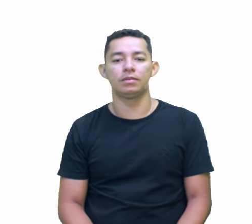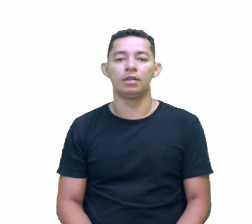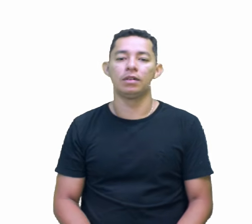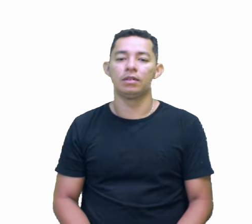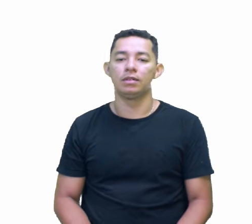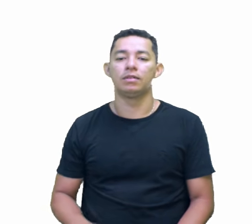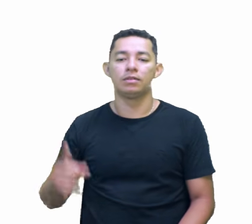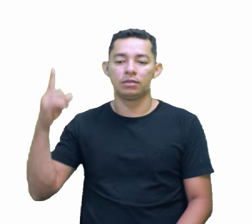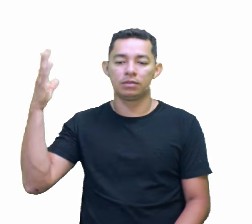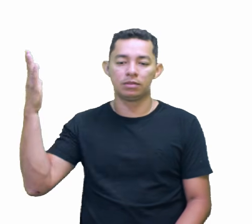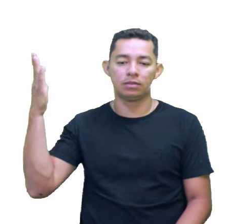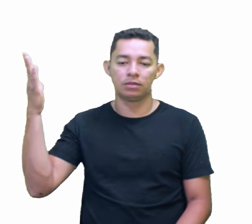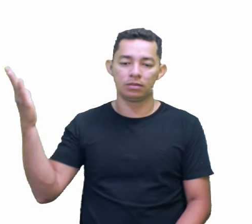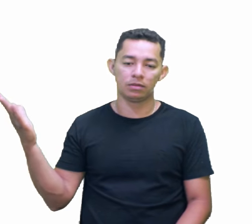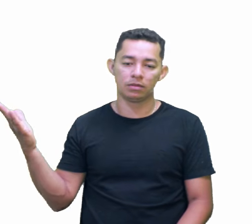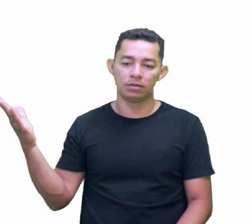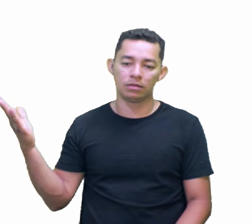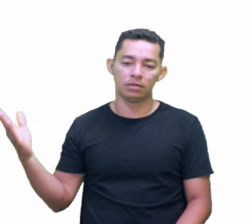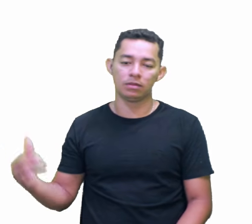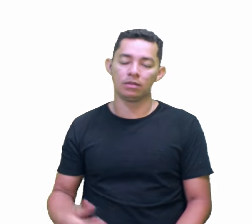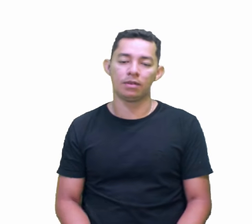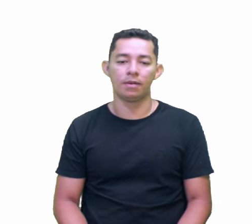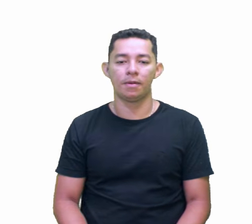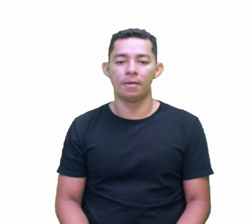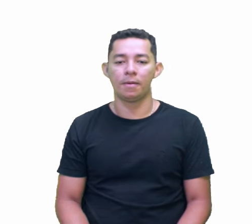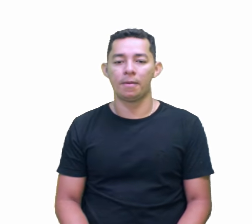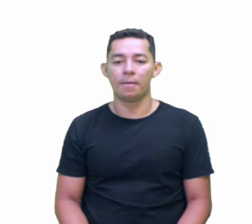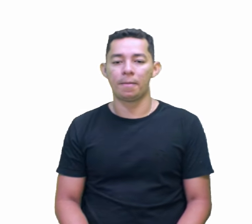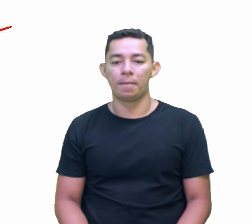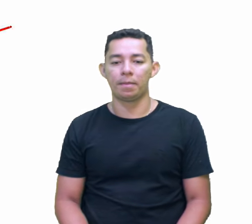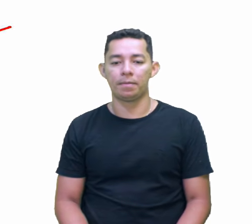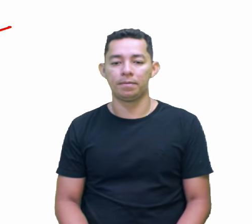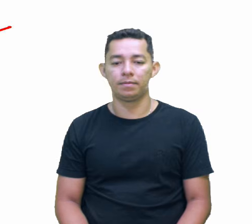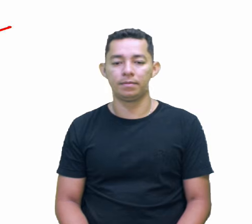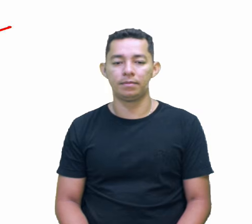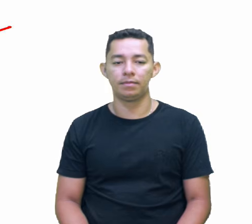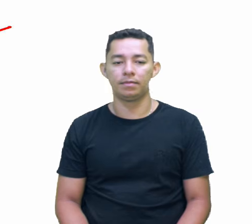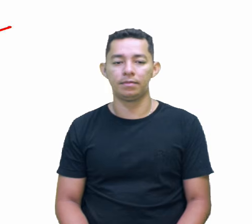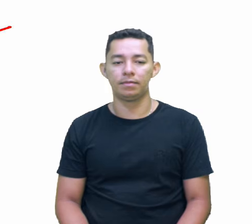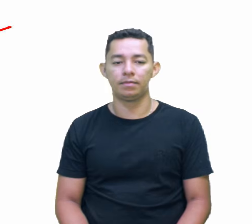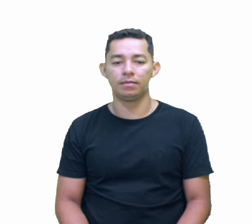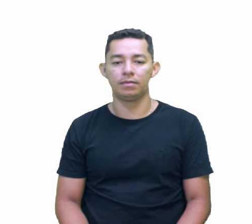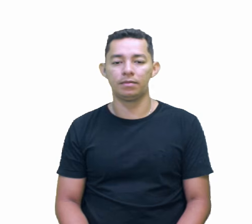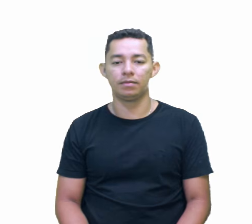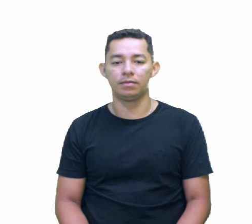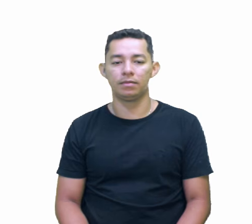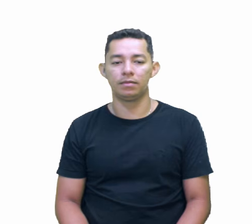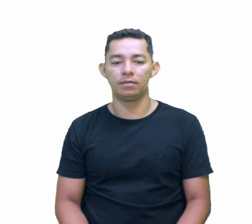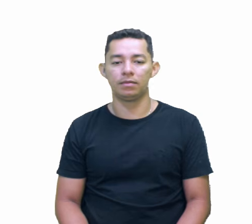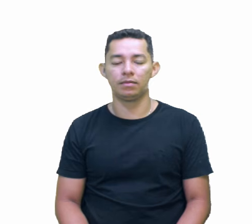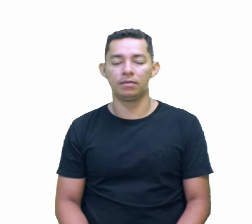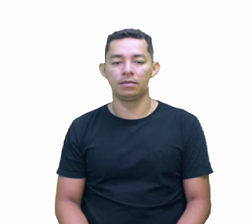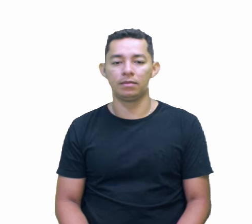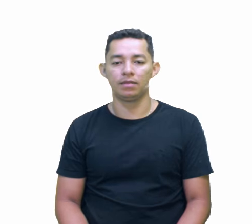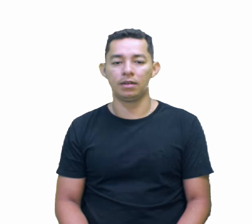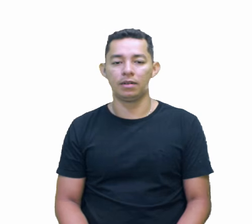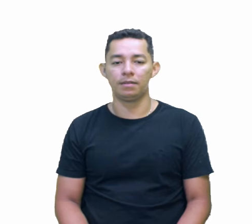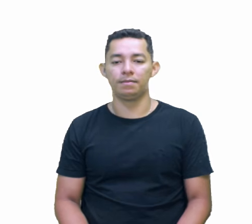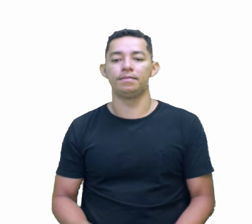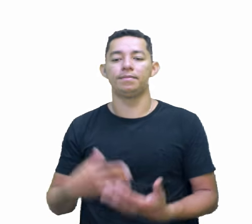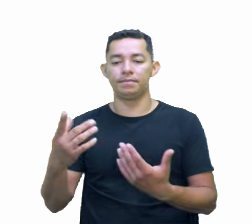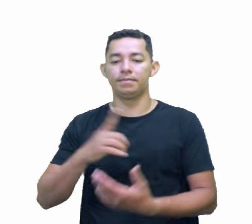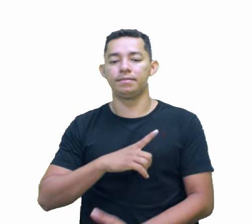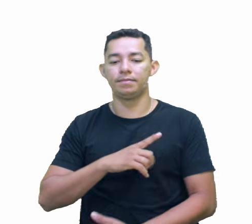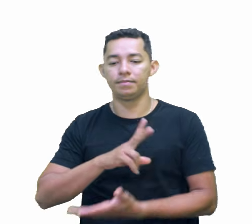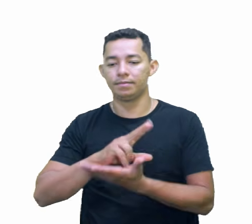Equatorial, semiárido, tropical, tropical de altitude e subtropical. Aqui nós